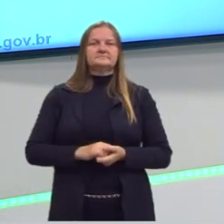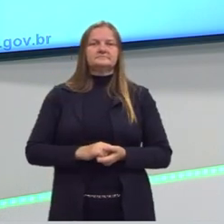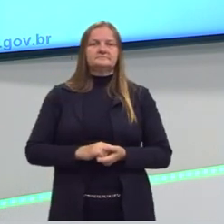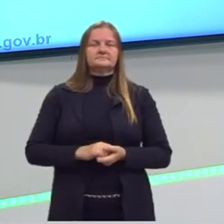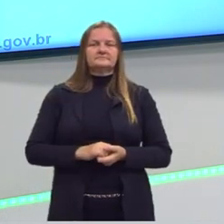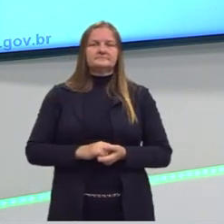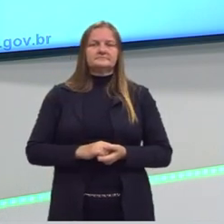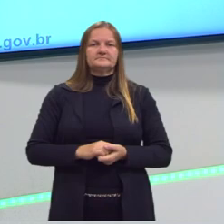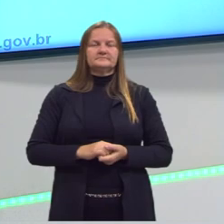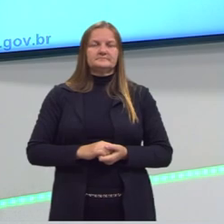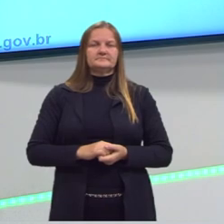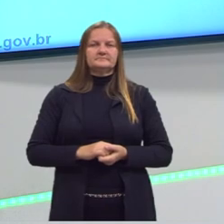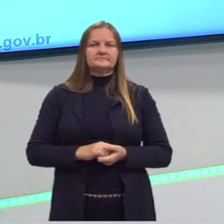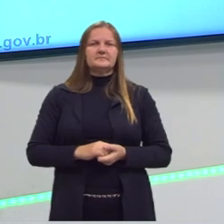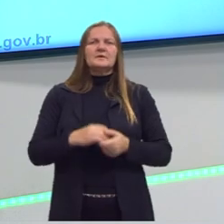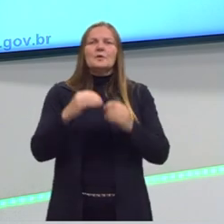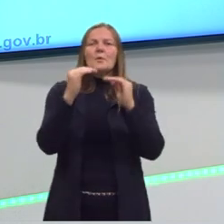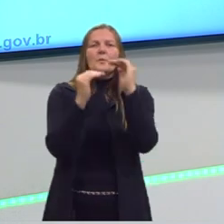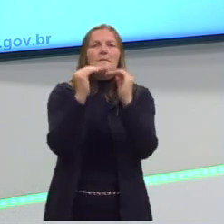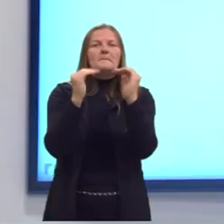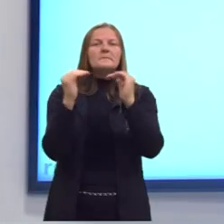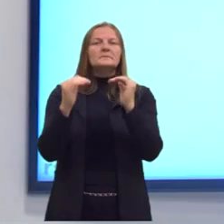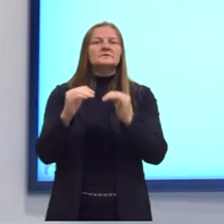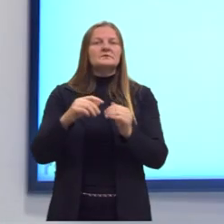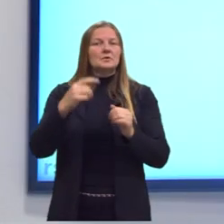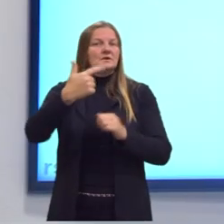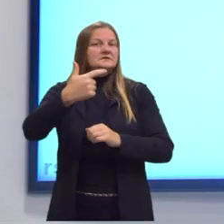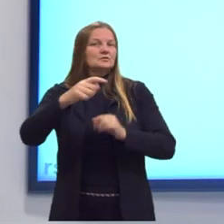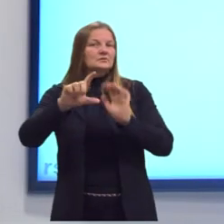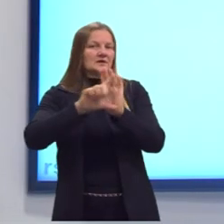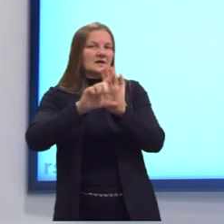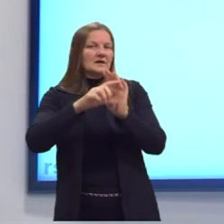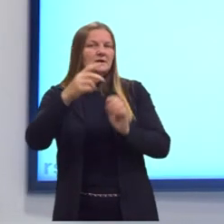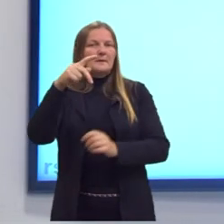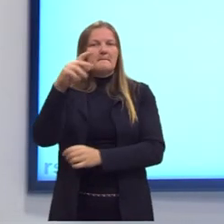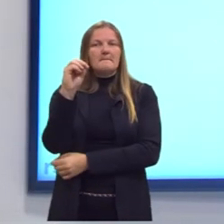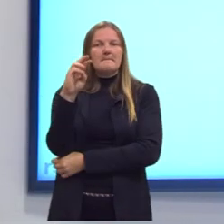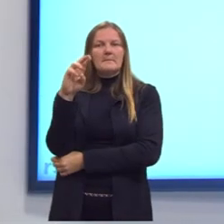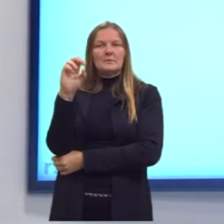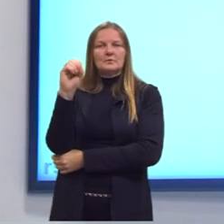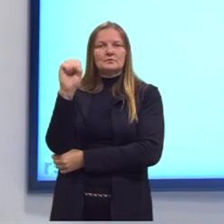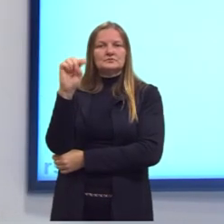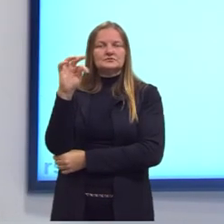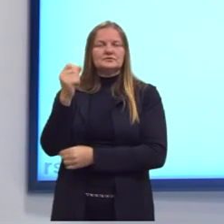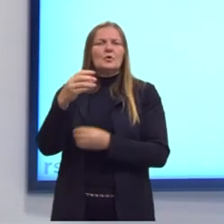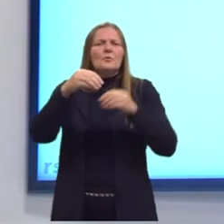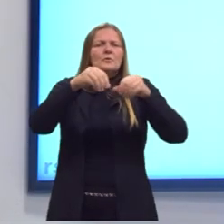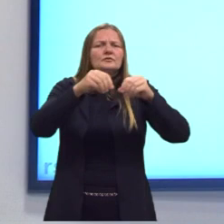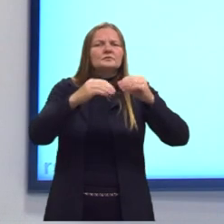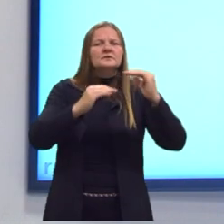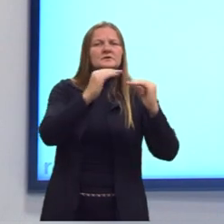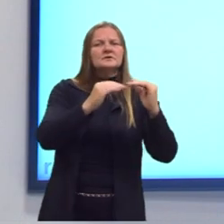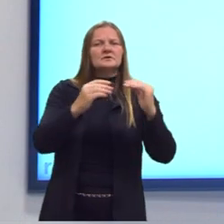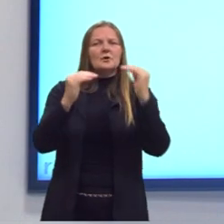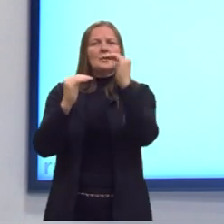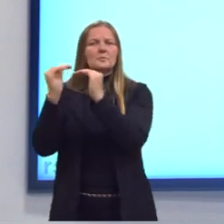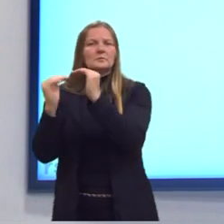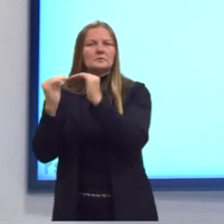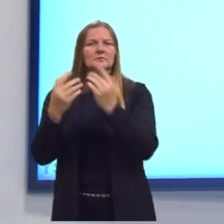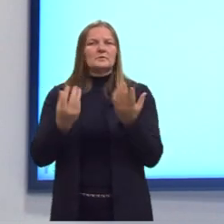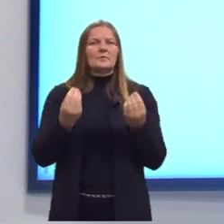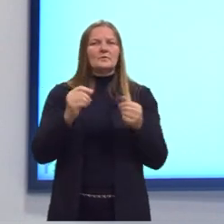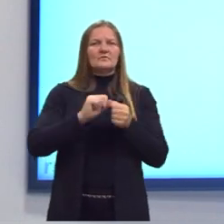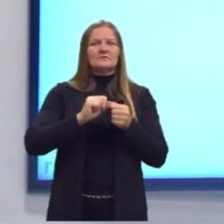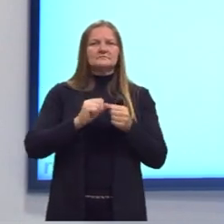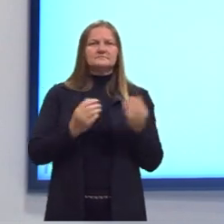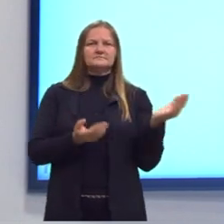lei de Proust né a proposição molar entre uma substância o que que seria entre essas substâncias um caso que que seria essa proporção molar